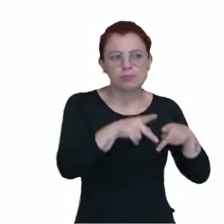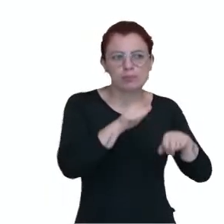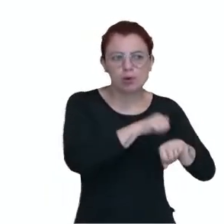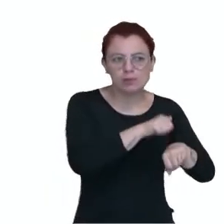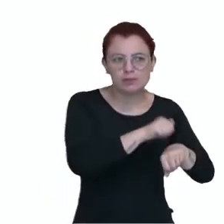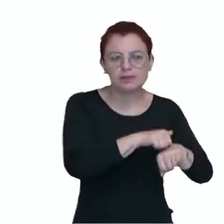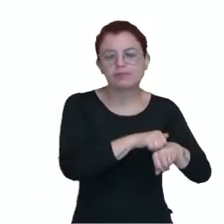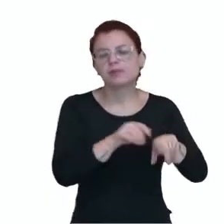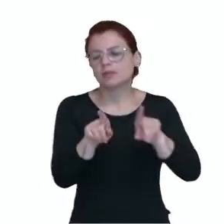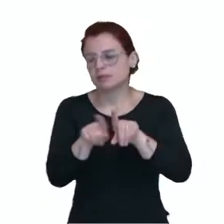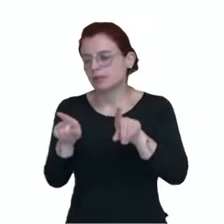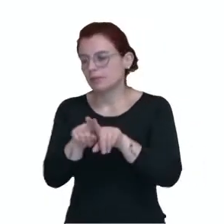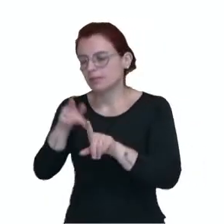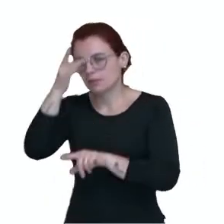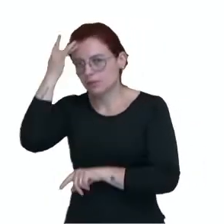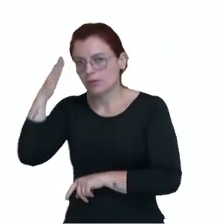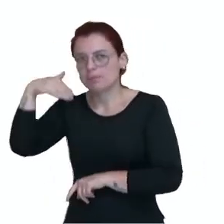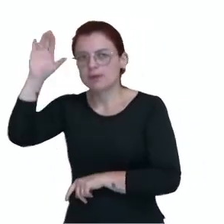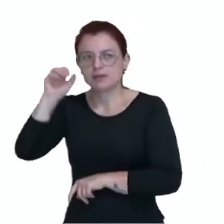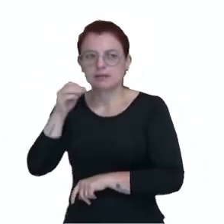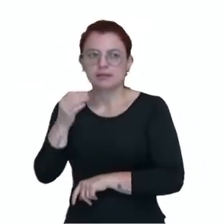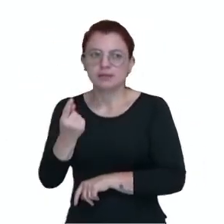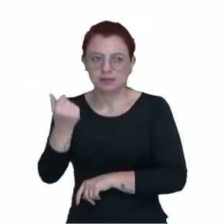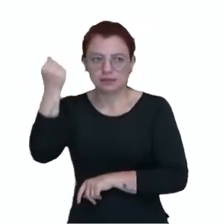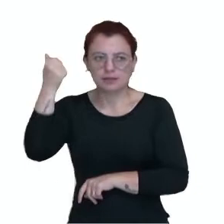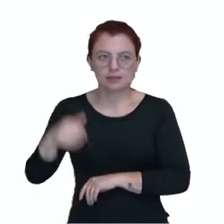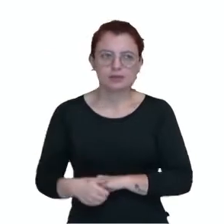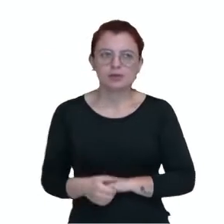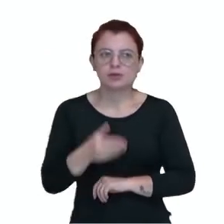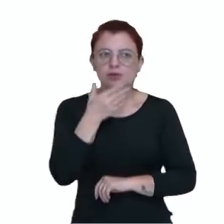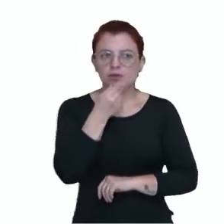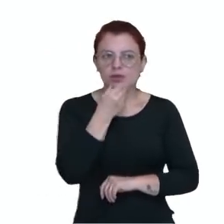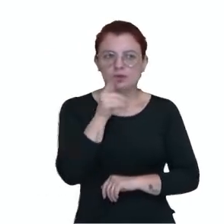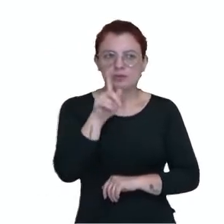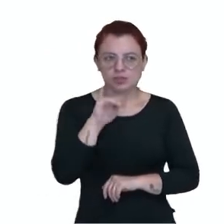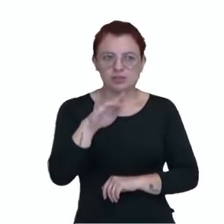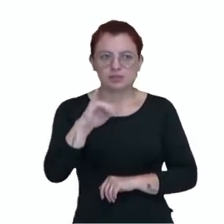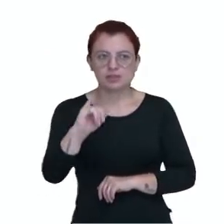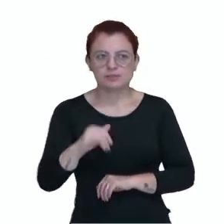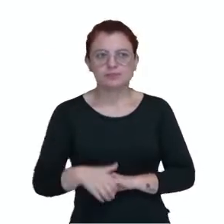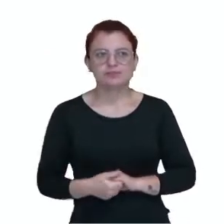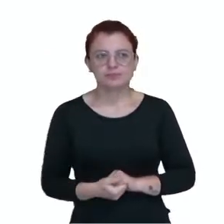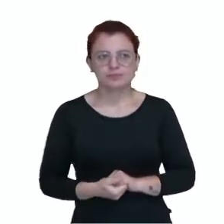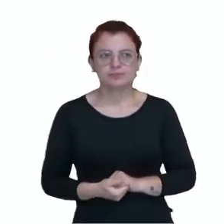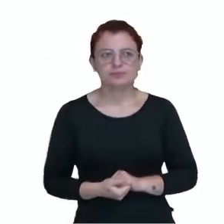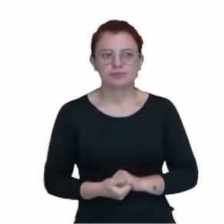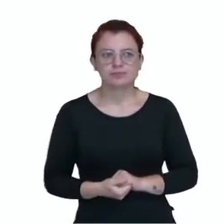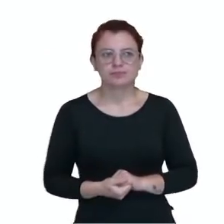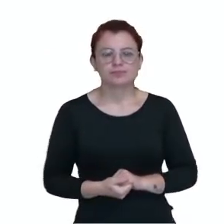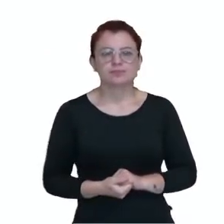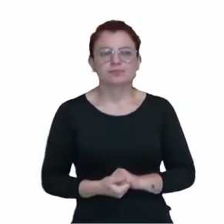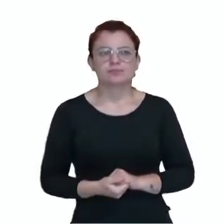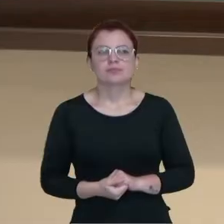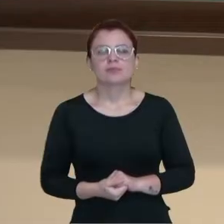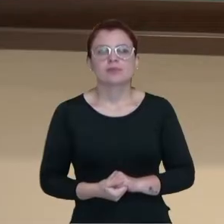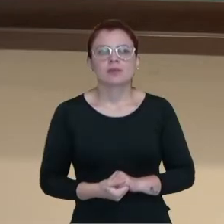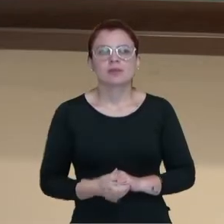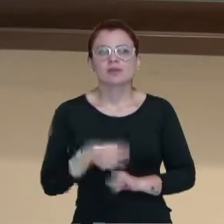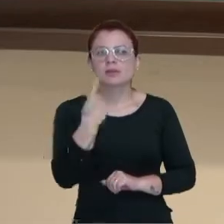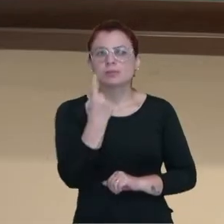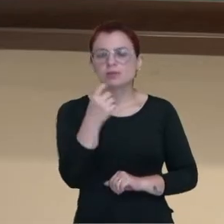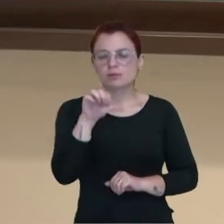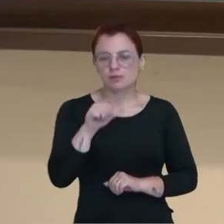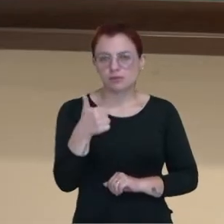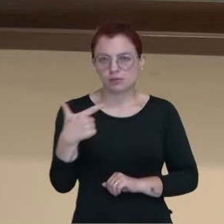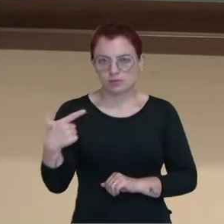mais pobre e a mais rica. Foi criado pelo matemático italiano Conrado Gini em 1912. Então vamos entender